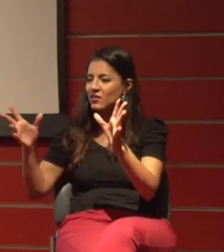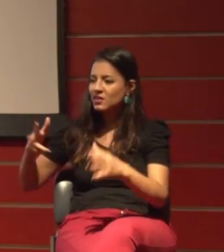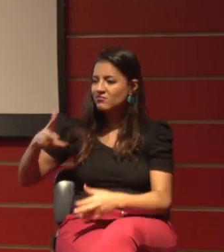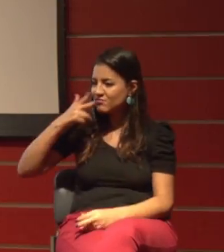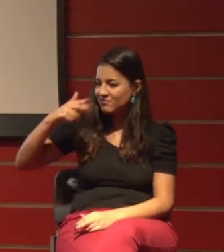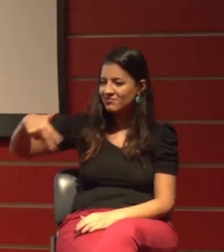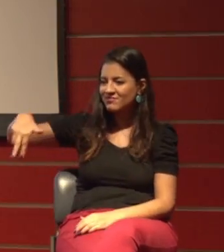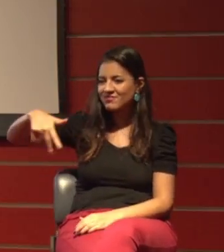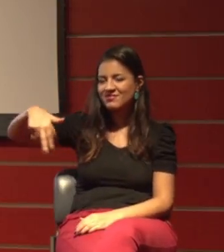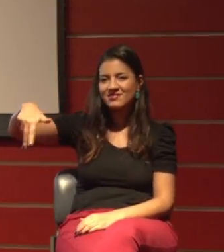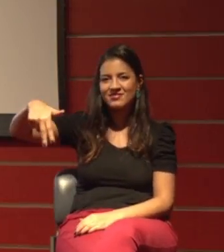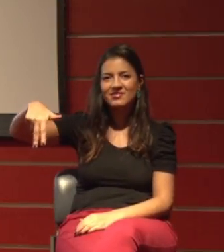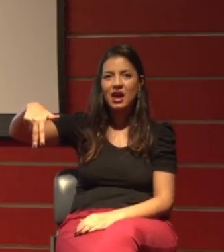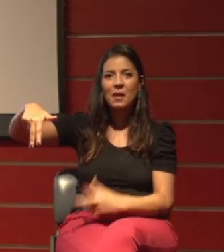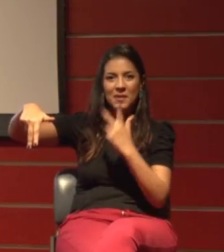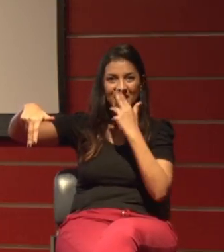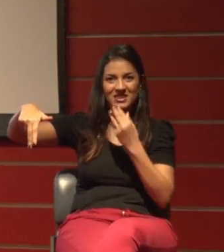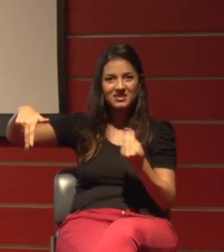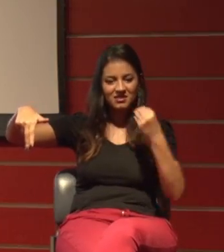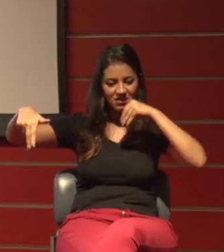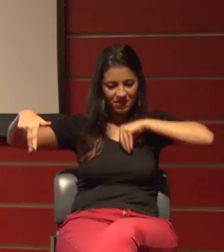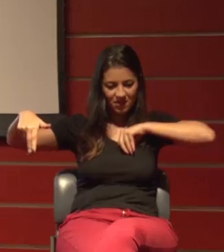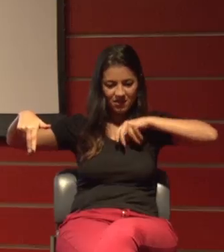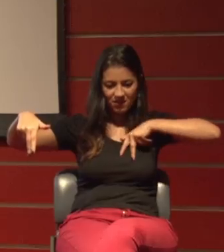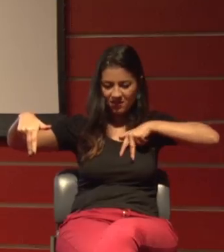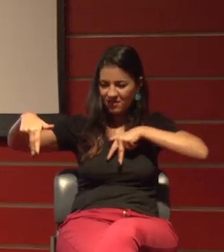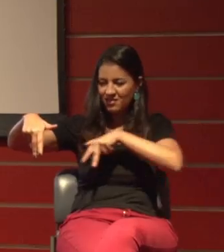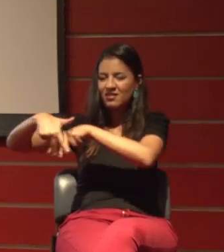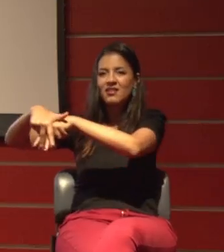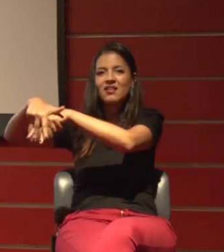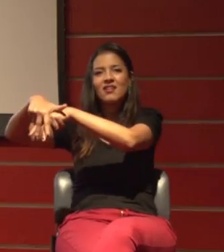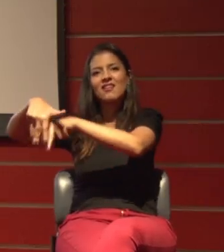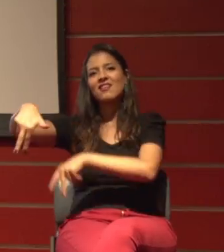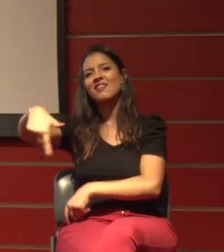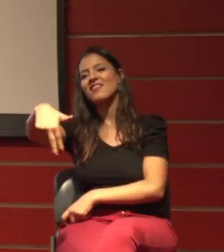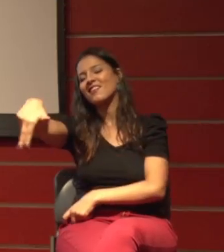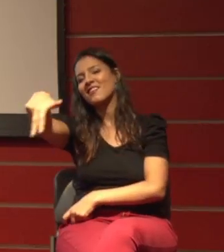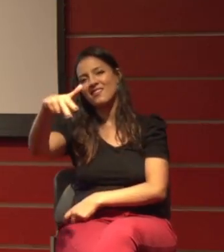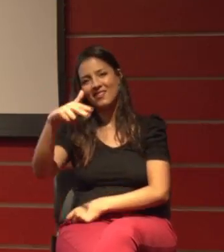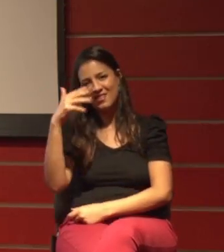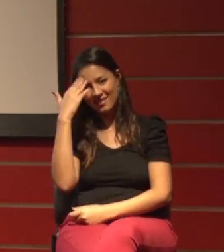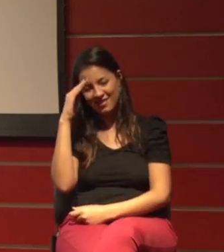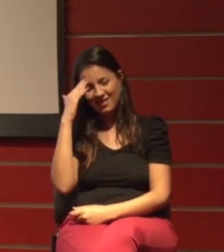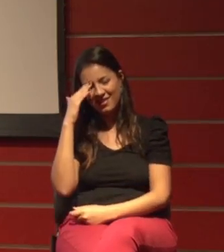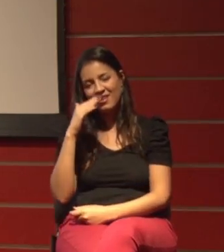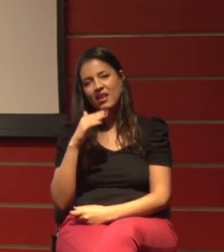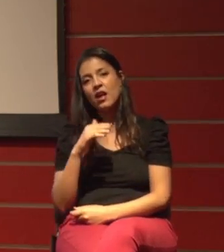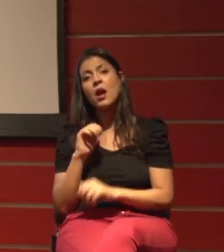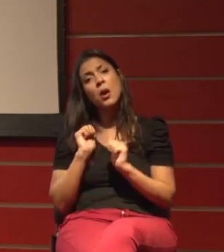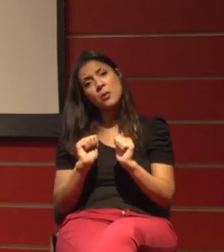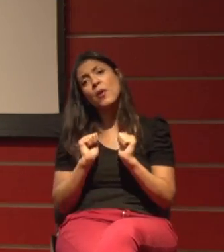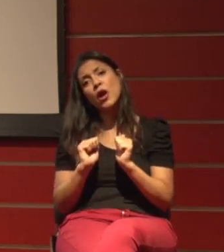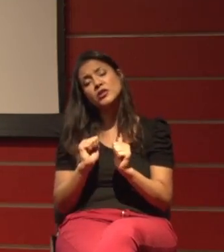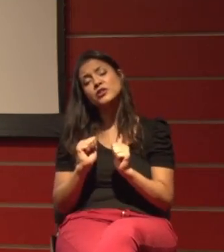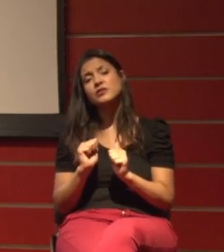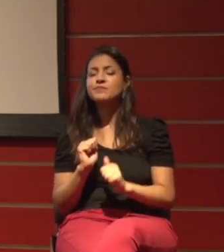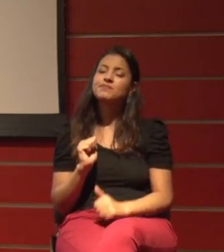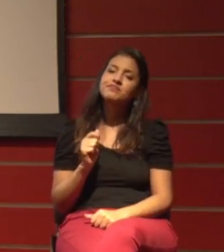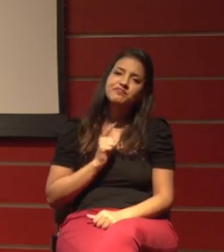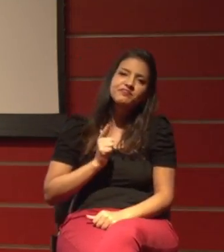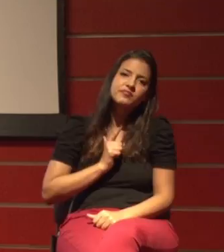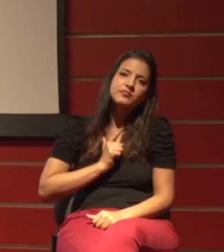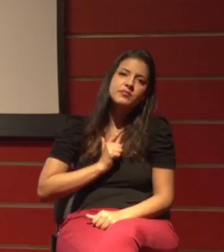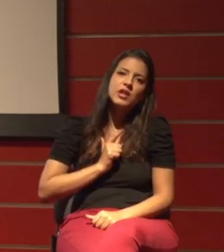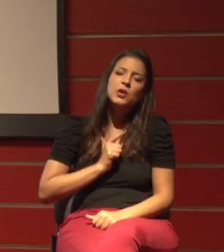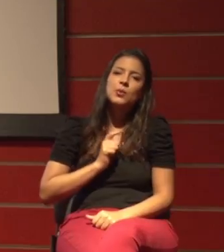o teu alterego né Eh então você pode começar a partir de um personagem e esse